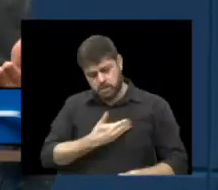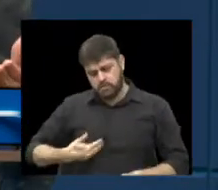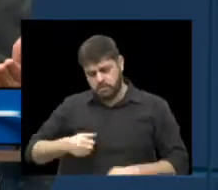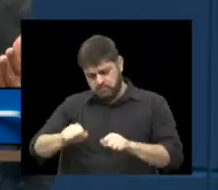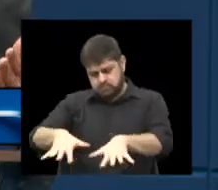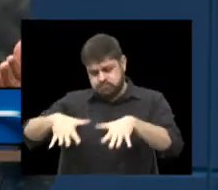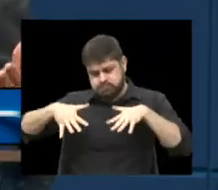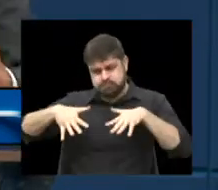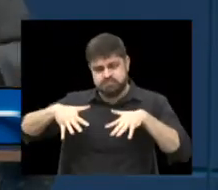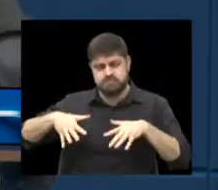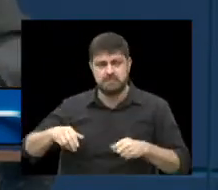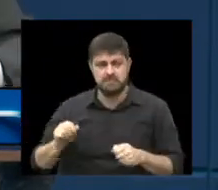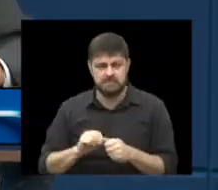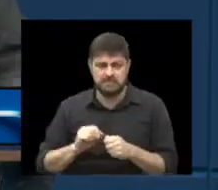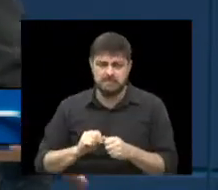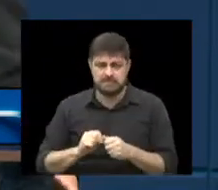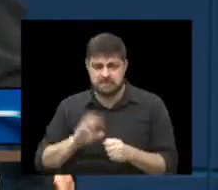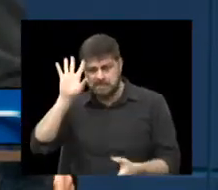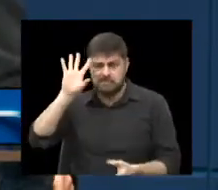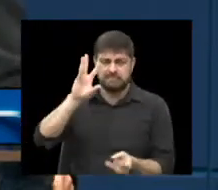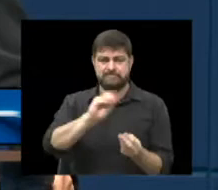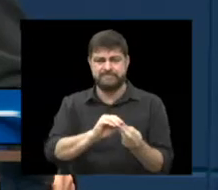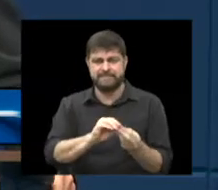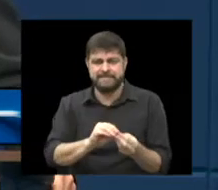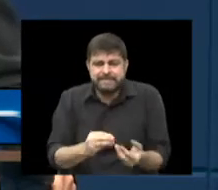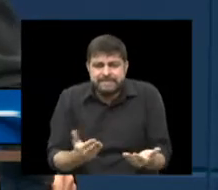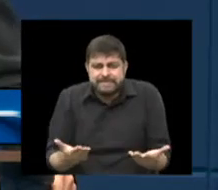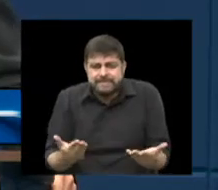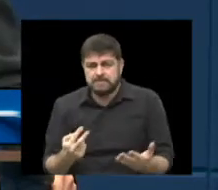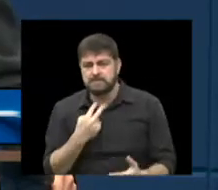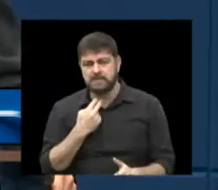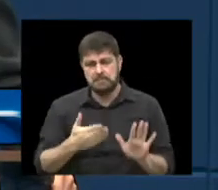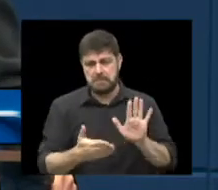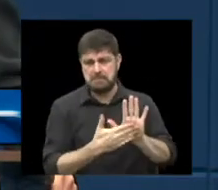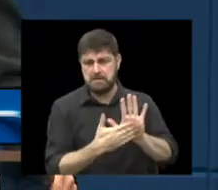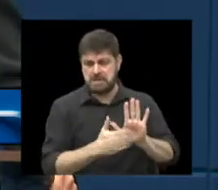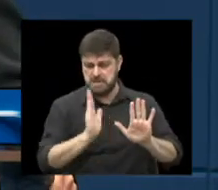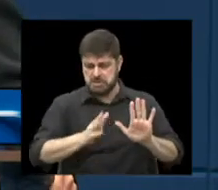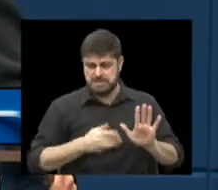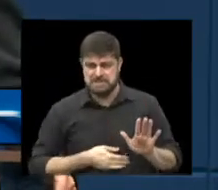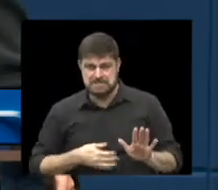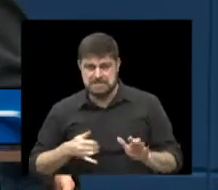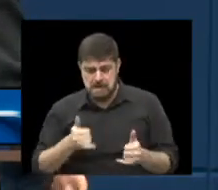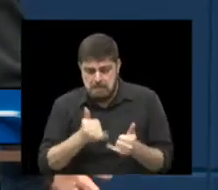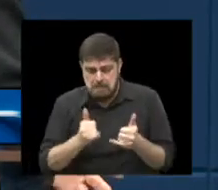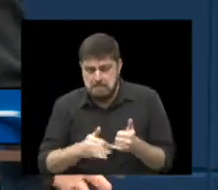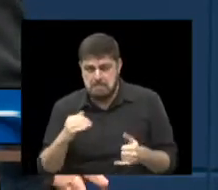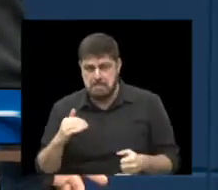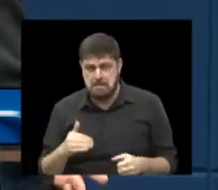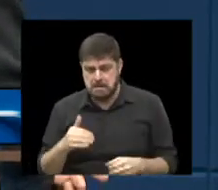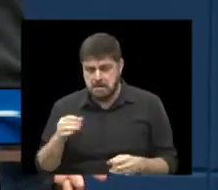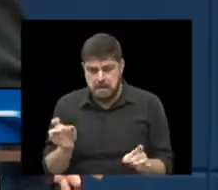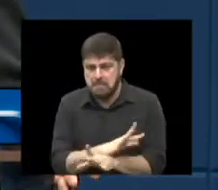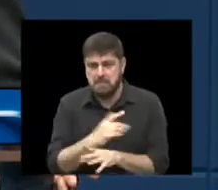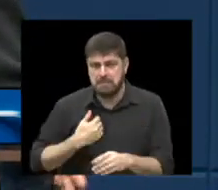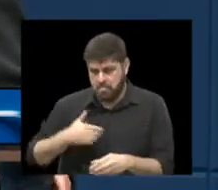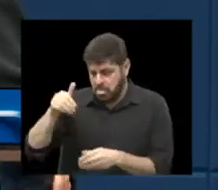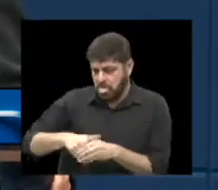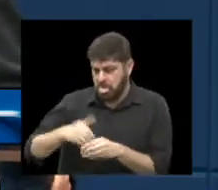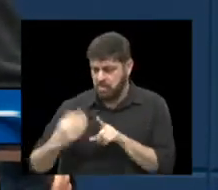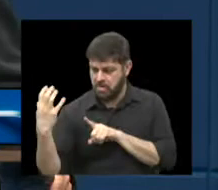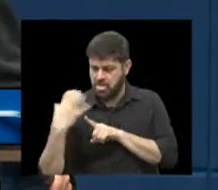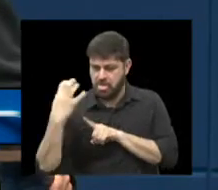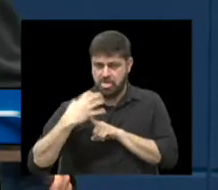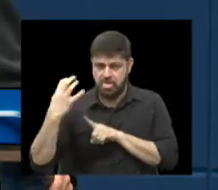discussão e vamos chegar a uma conclusão, mas não com uma proposta já engatilhada e que pode ser votada a qualquer momento. Né? Porque